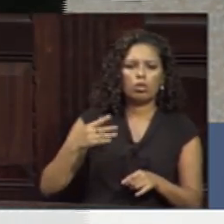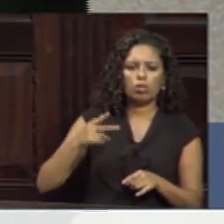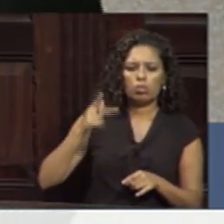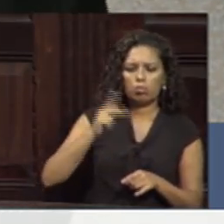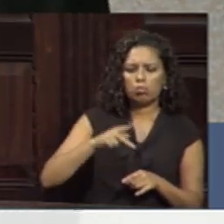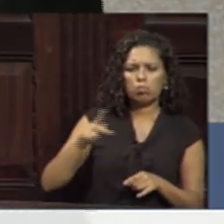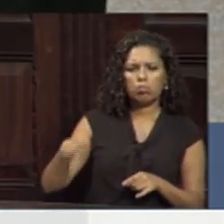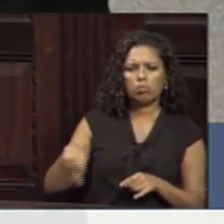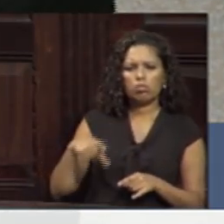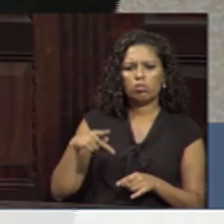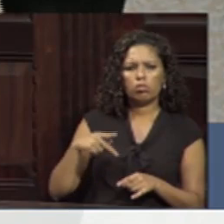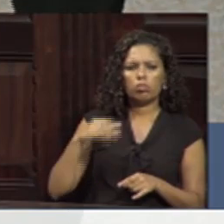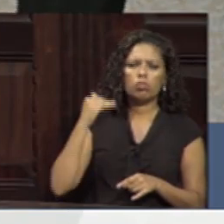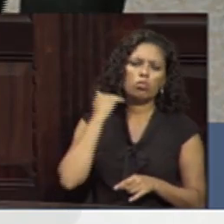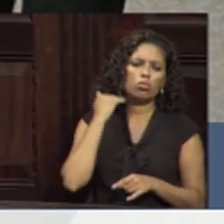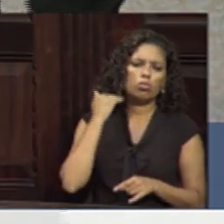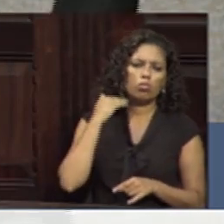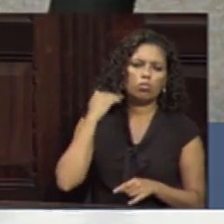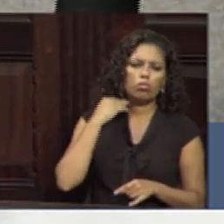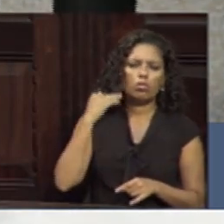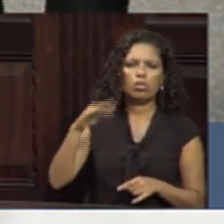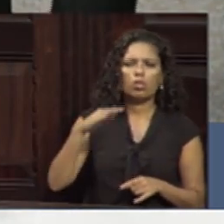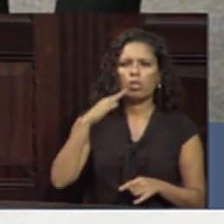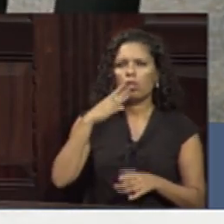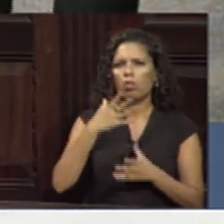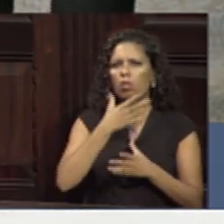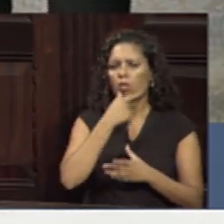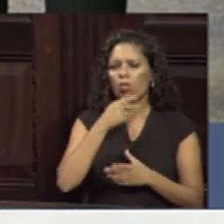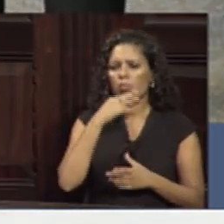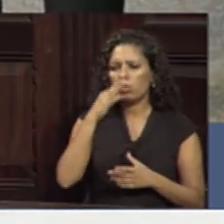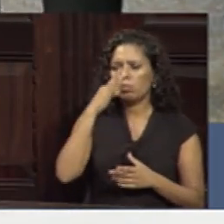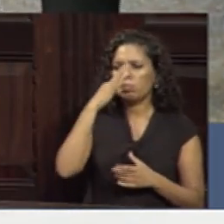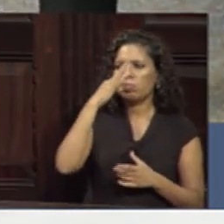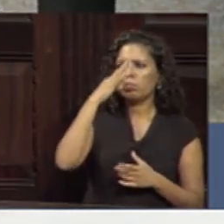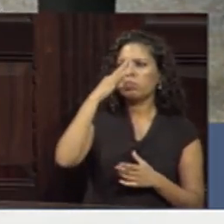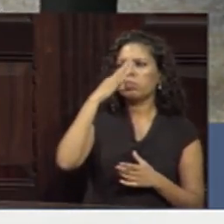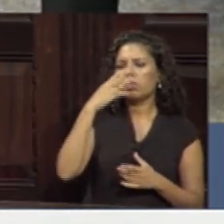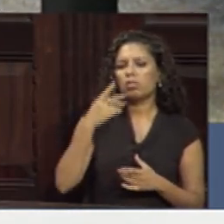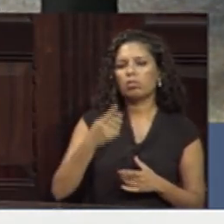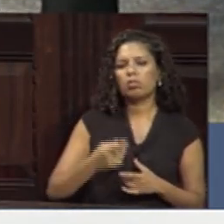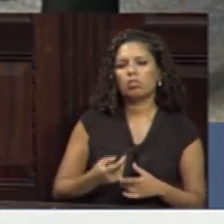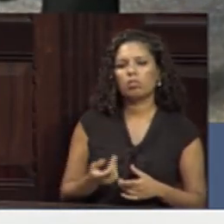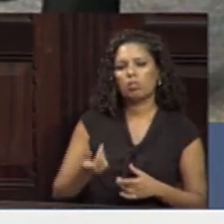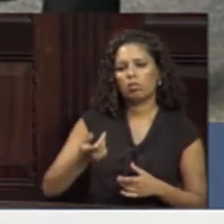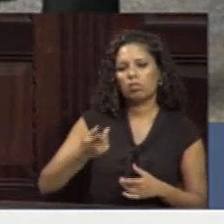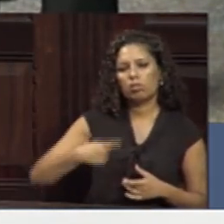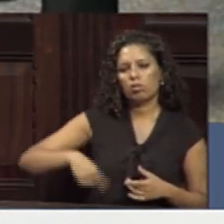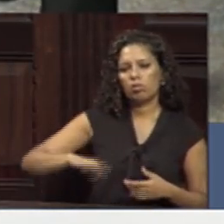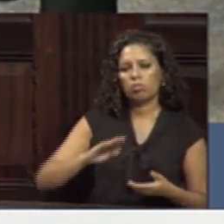pessoa admirável, um grande fluminense e gonçalense. Então, deixar o registro aqui.